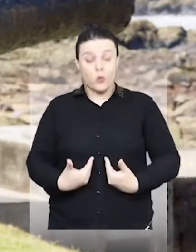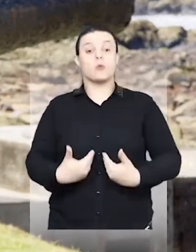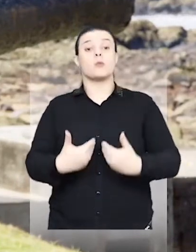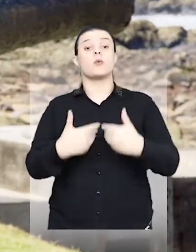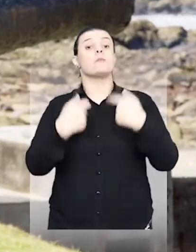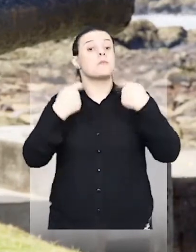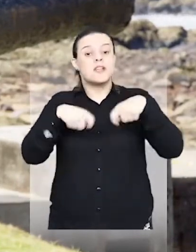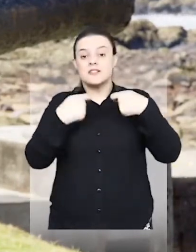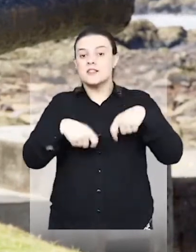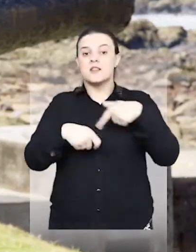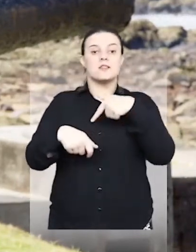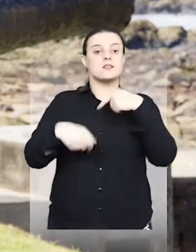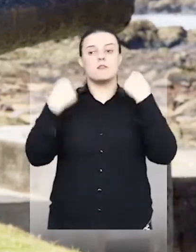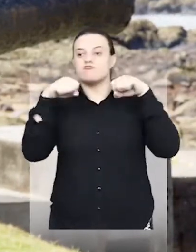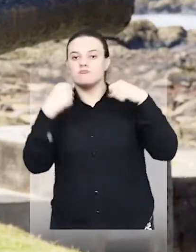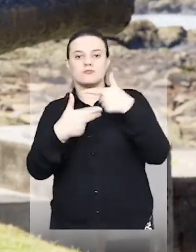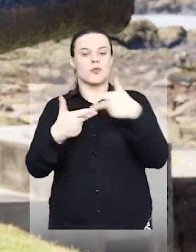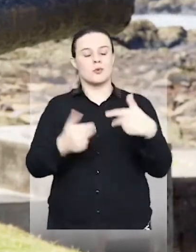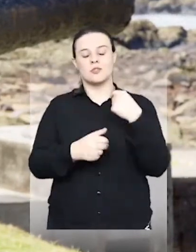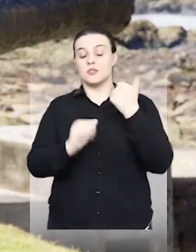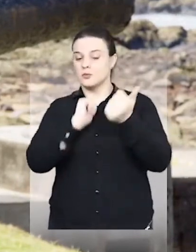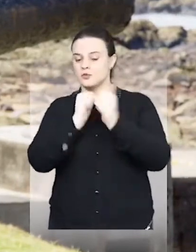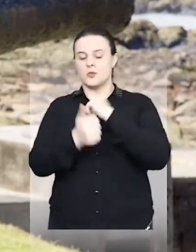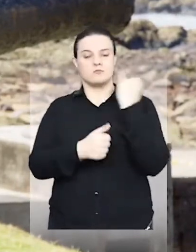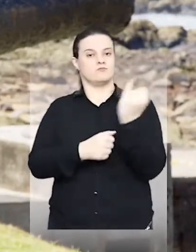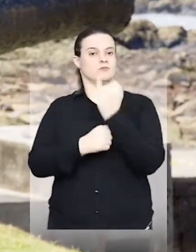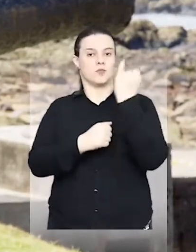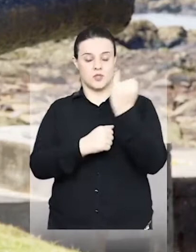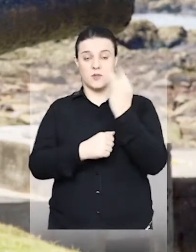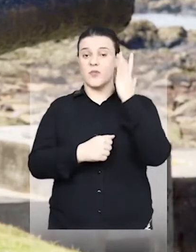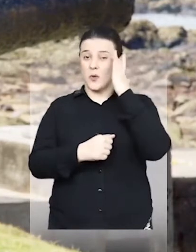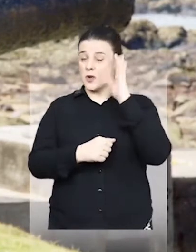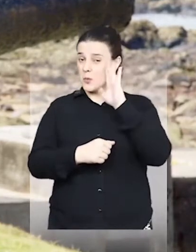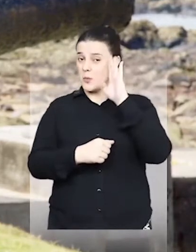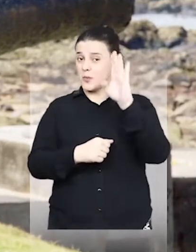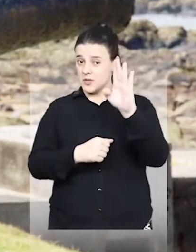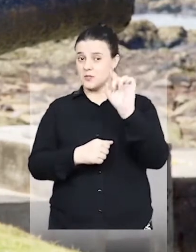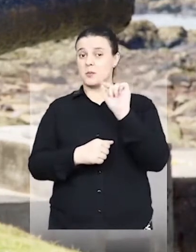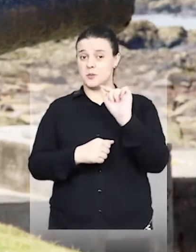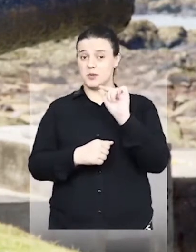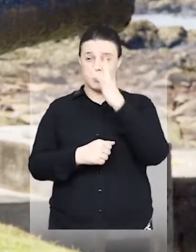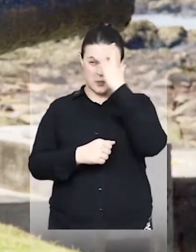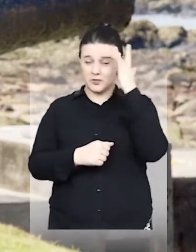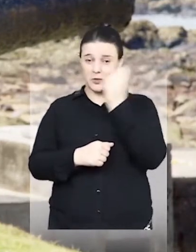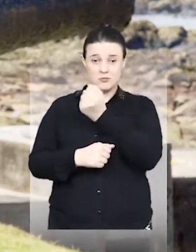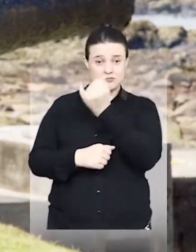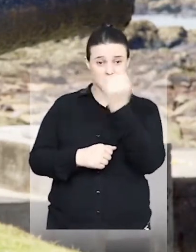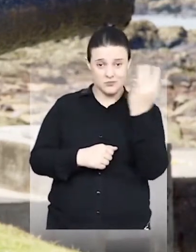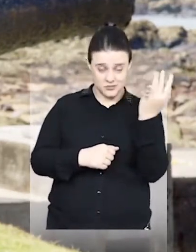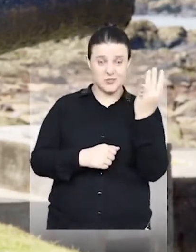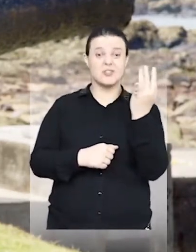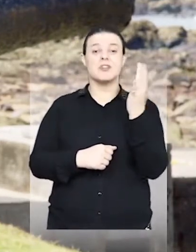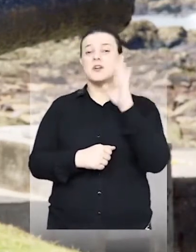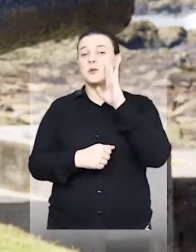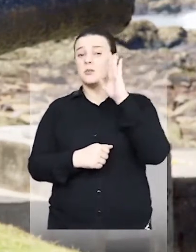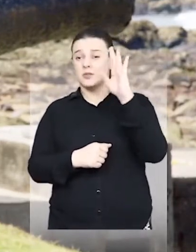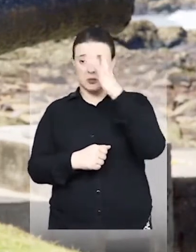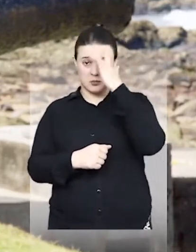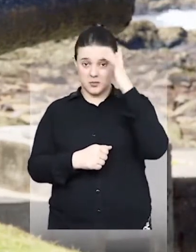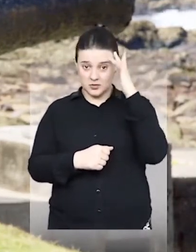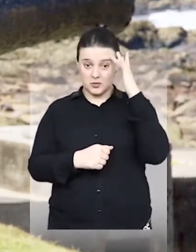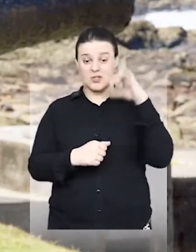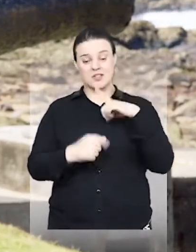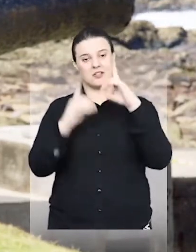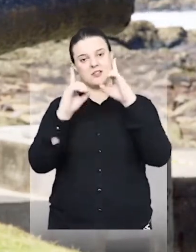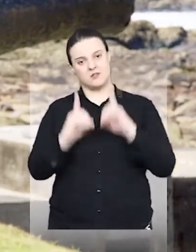humano, ele foi feito para se movimentar, então o esporte para mim é tudo. E eu acho que principalmente, tanto as pessoas convencionais, principalmente